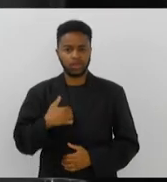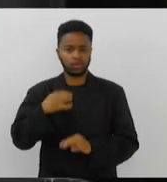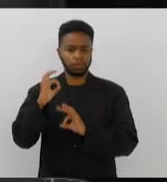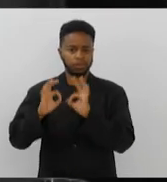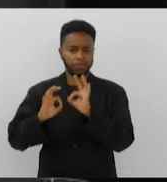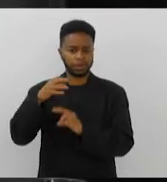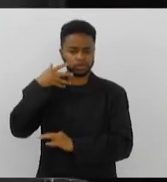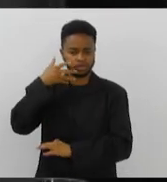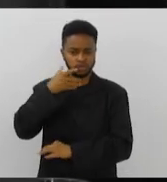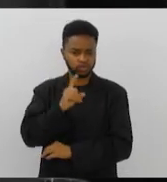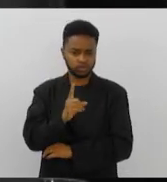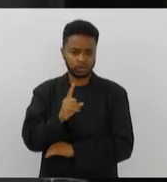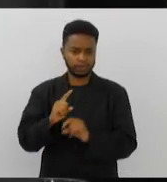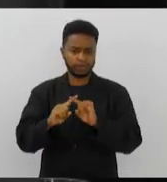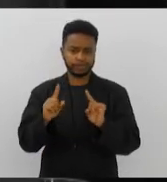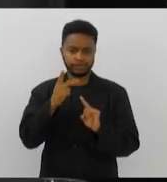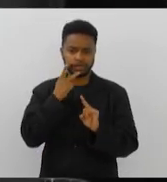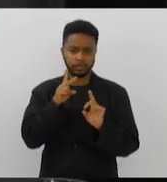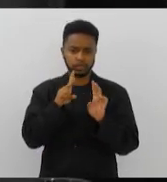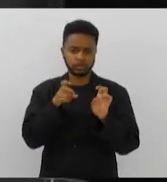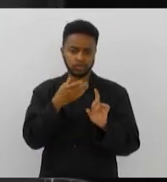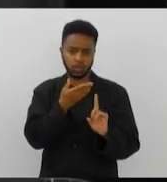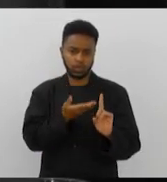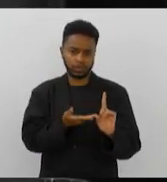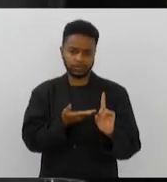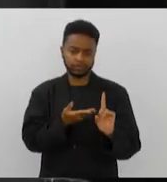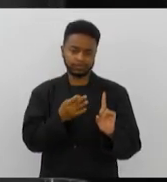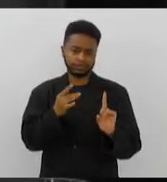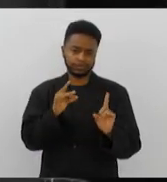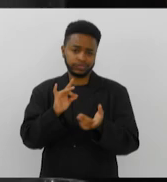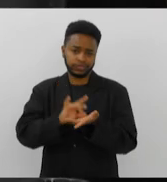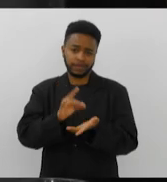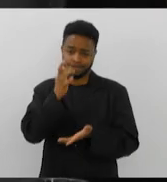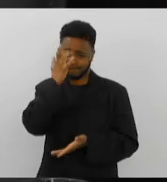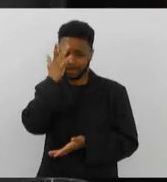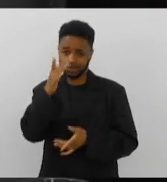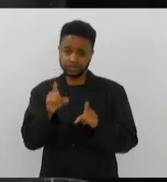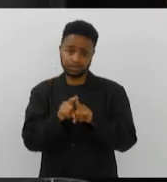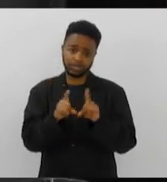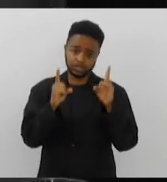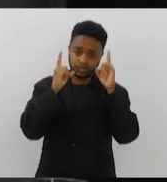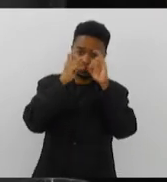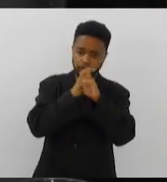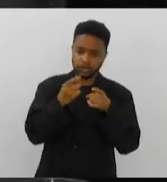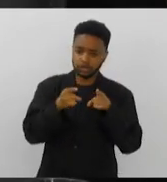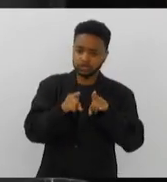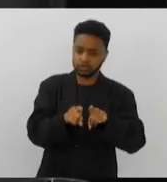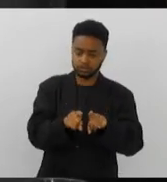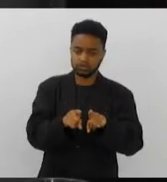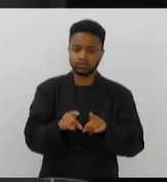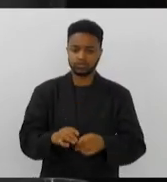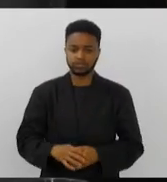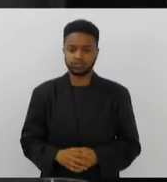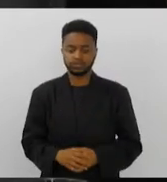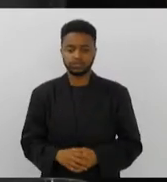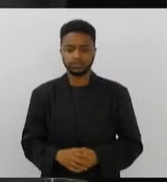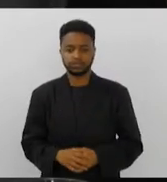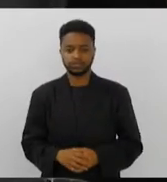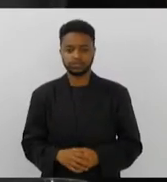discurso Mas falar do Dr Afonso é muito fácil e muito difícil ao mesmo tempo